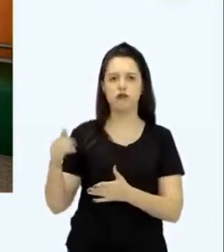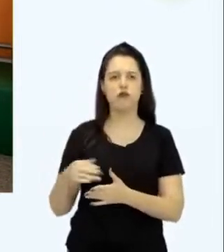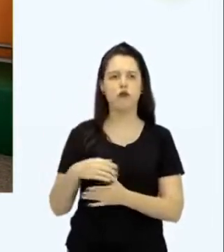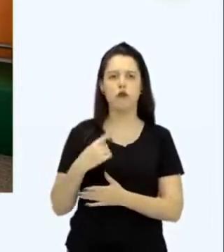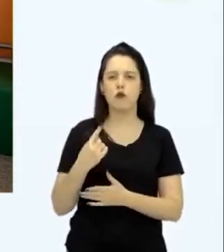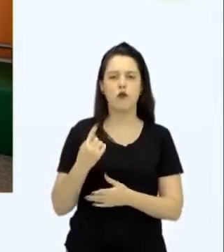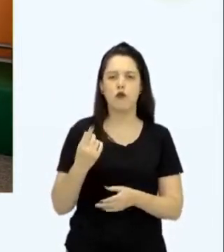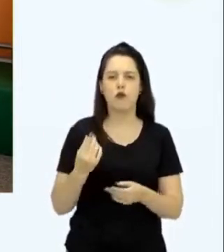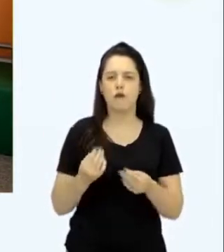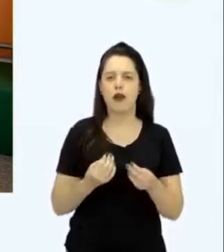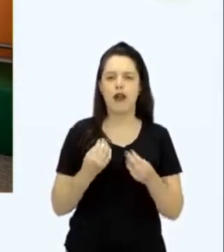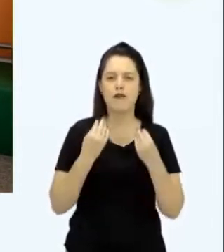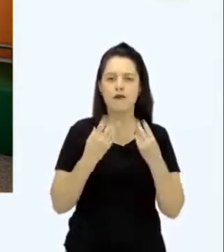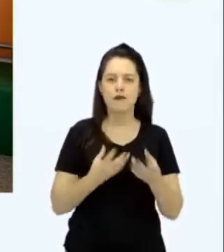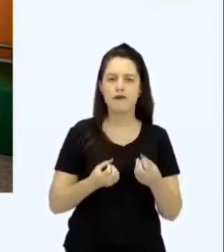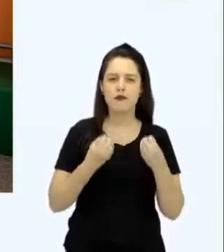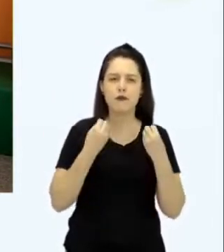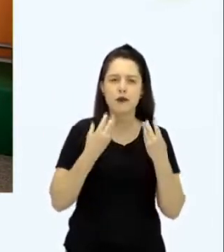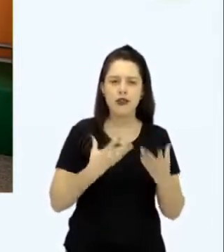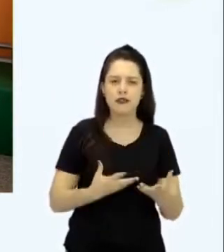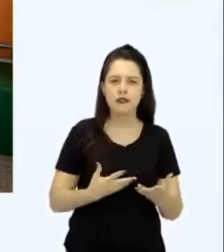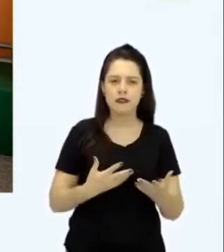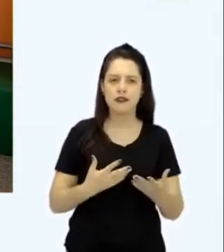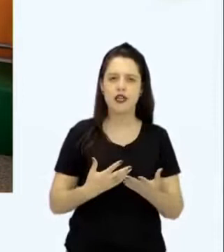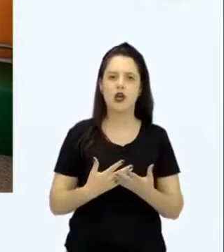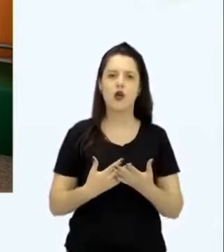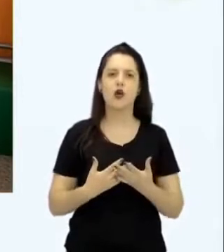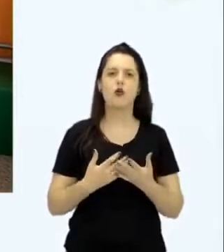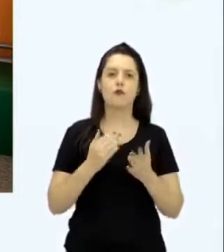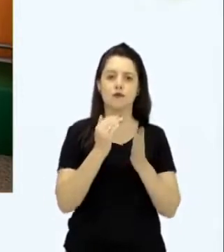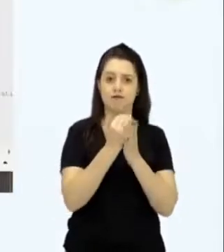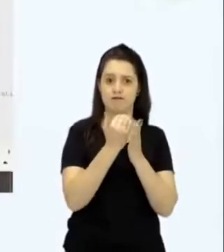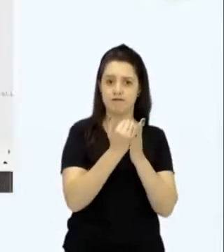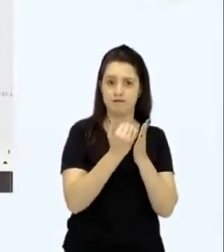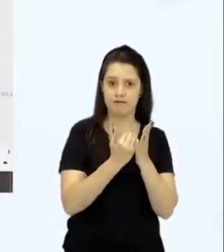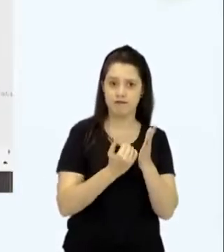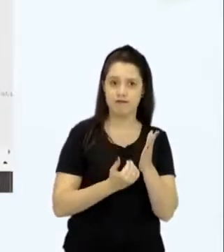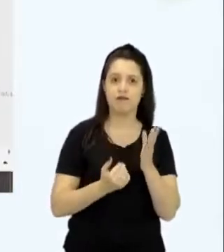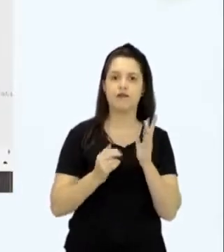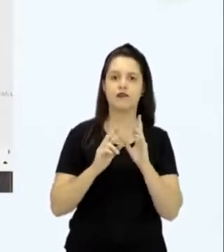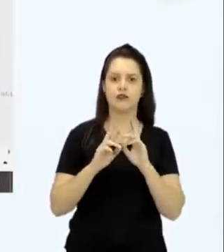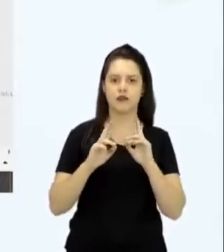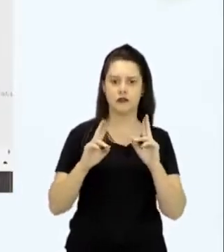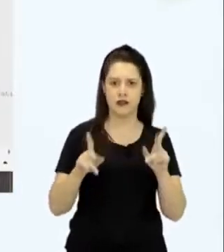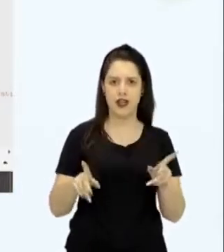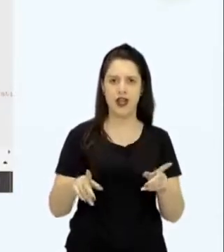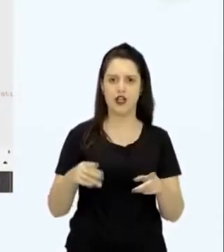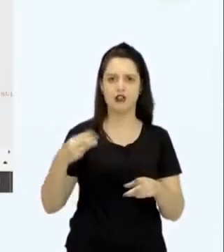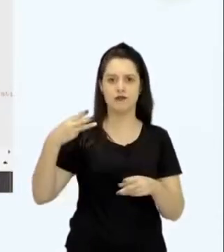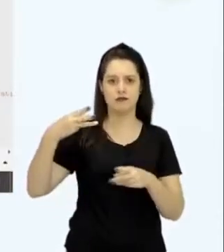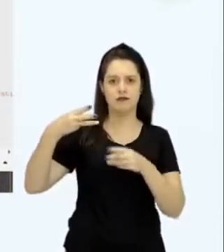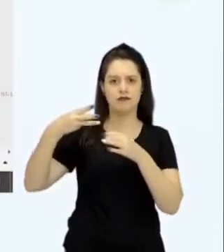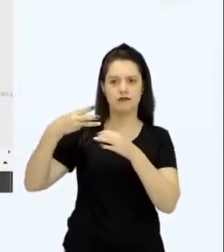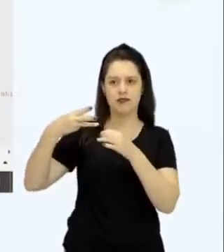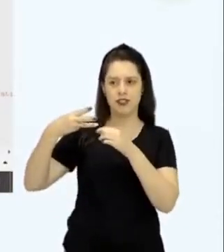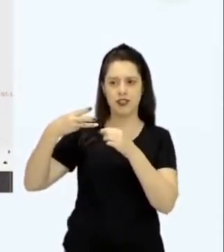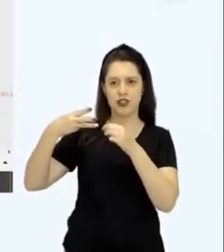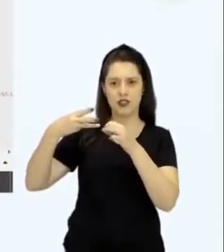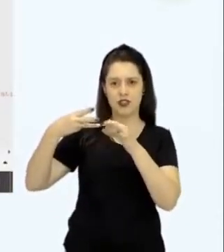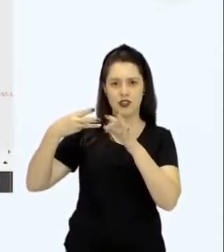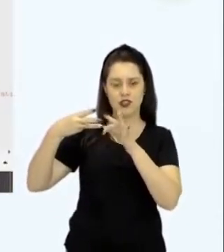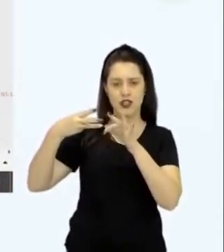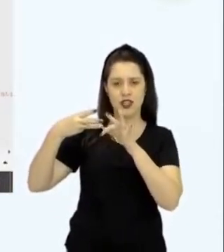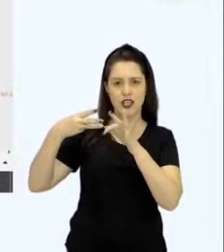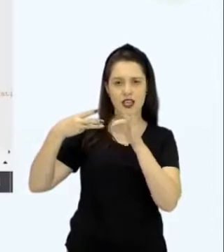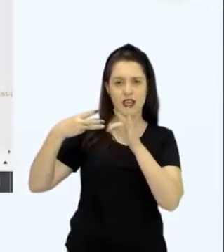uma informação que o programa precisa para utilizar aquele componente. Então, o Tinkercad ele já inclui essa